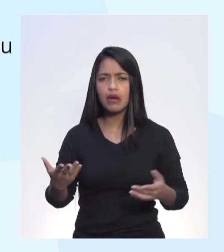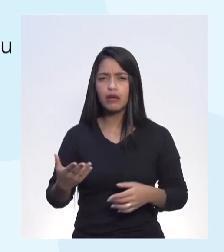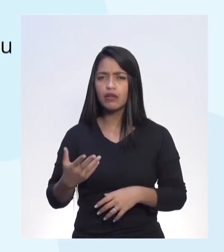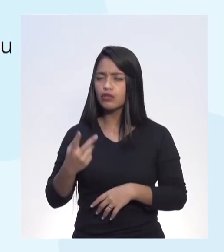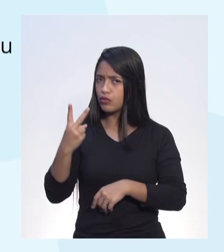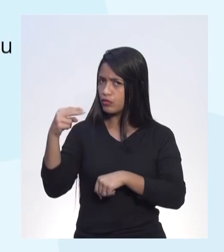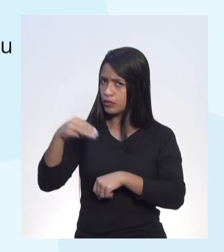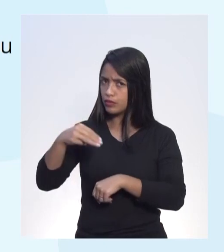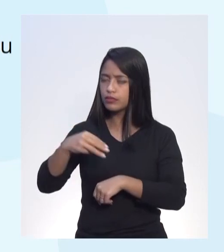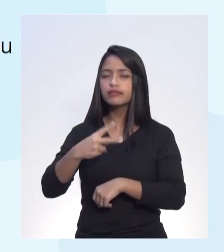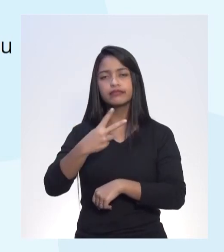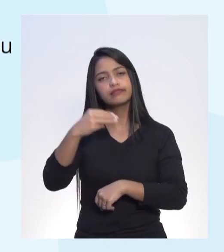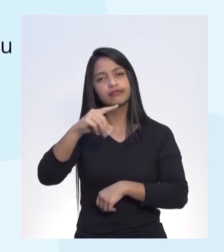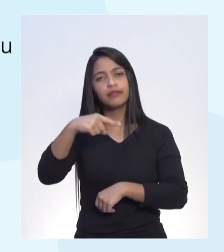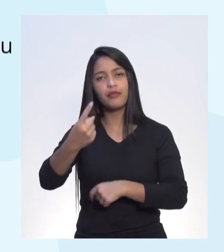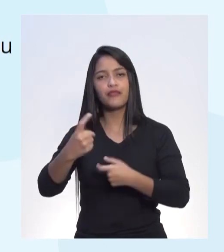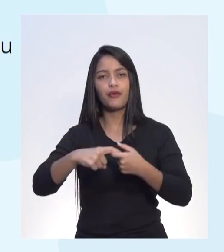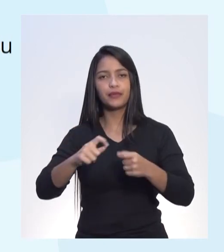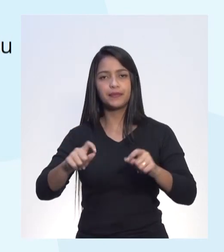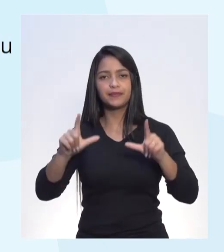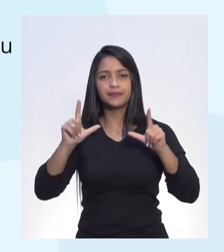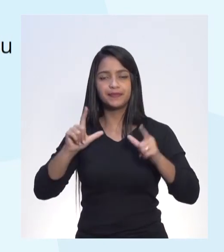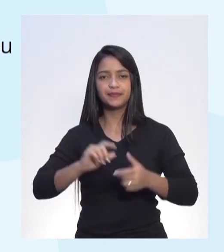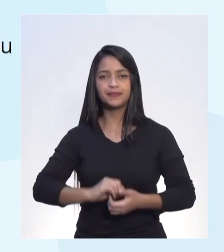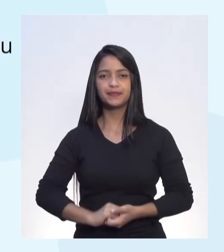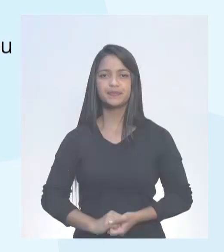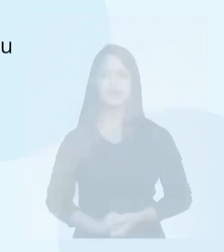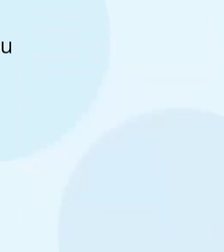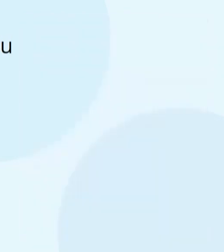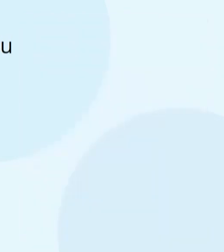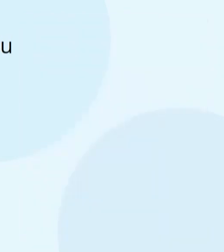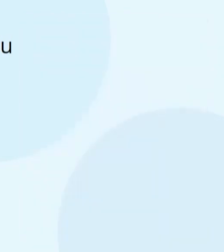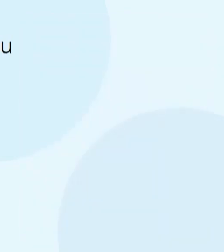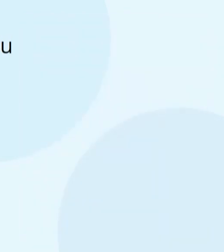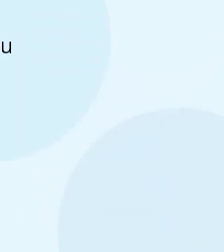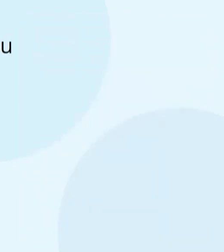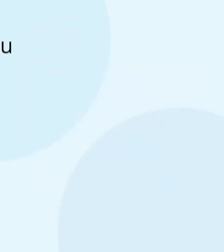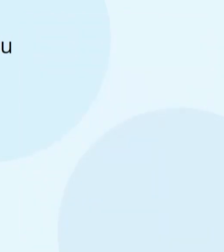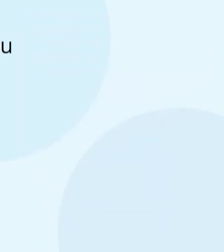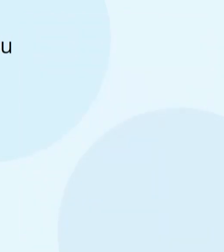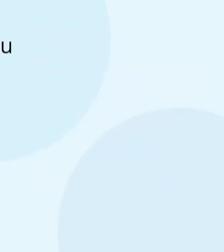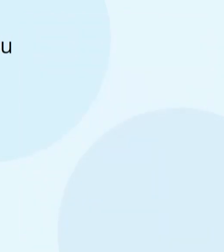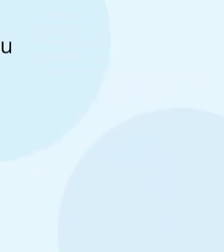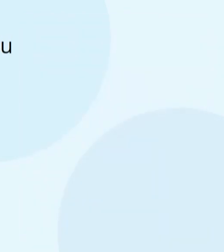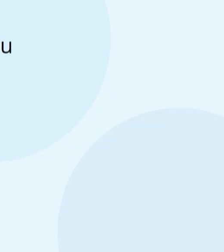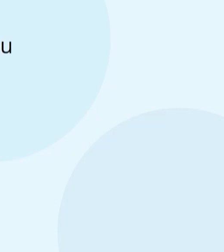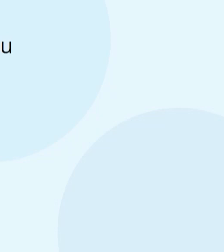a gente já retorna.